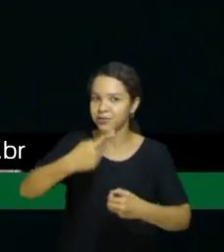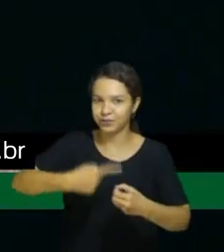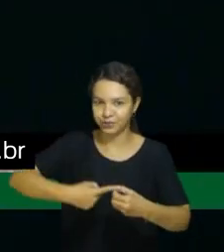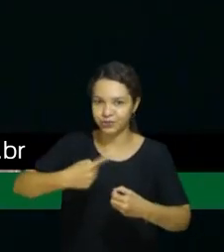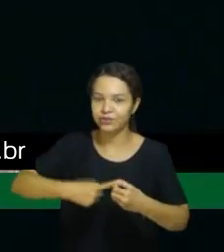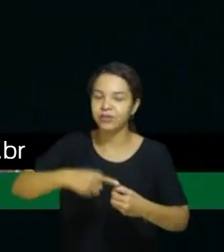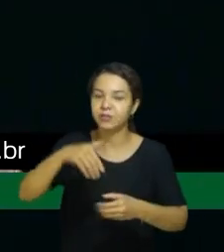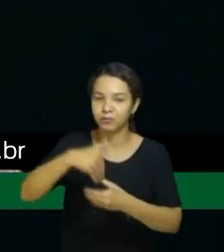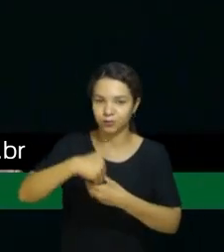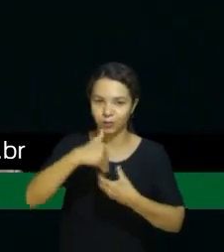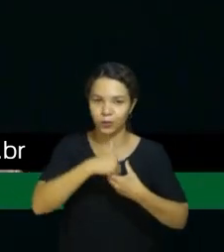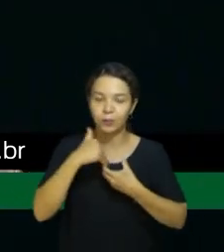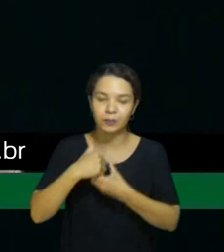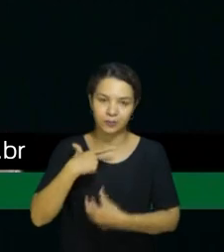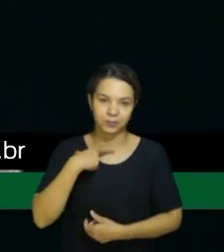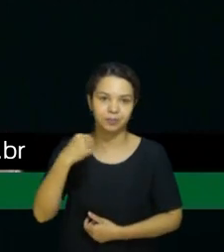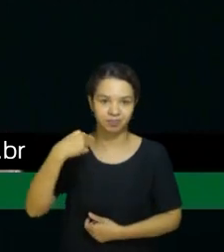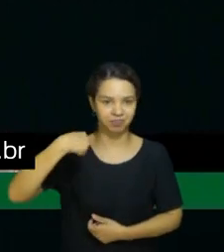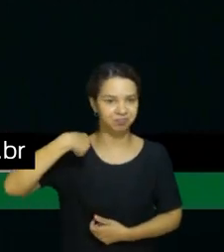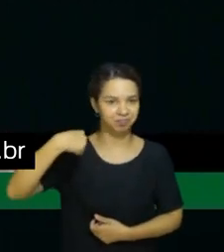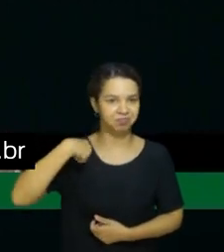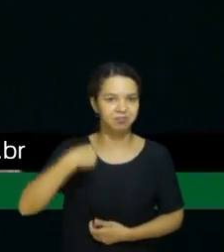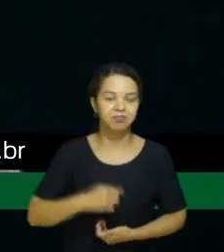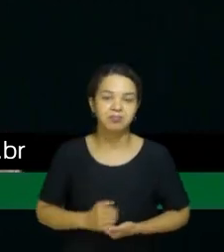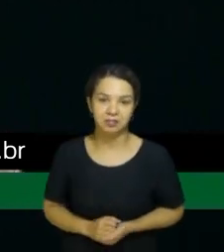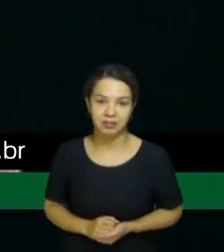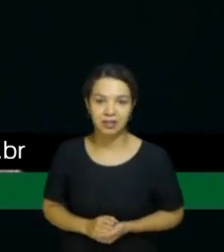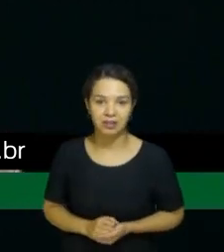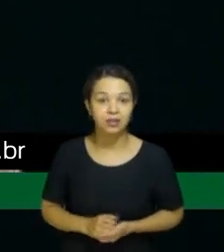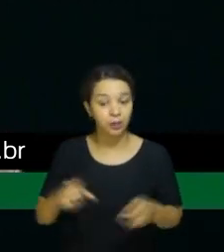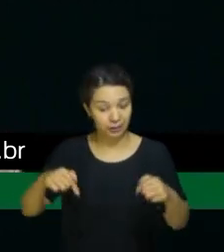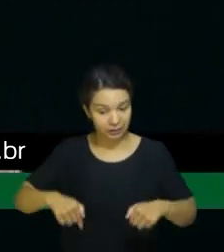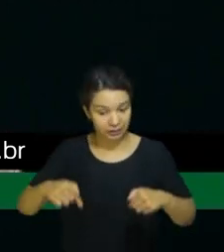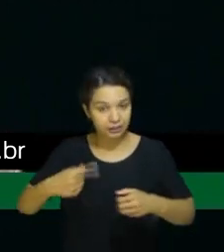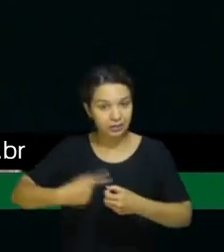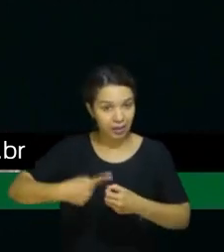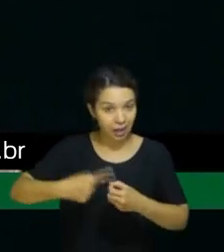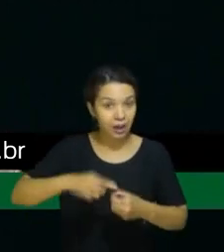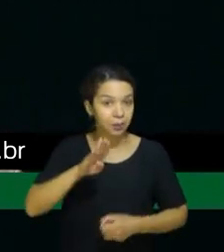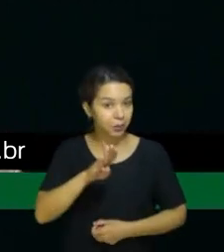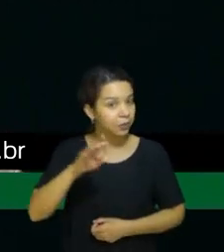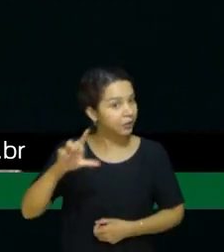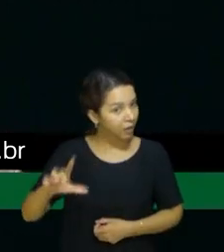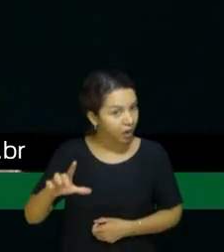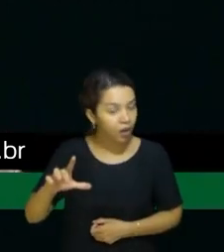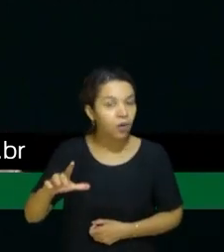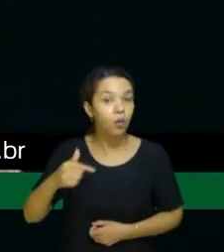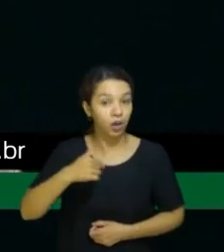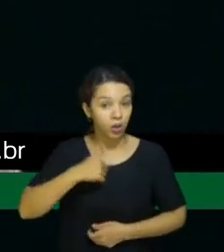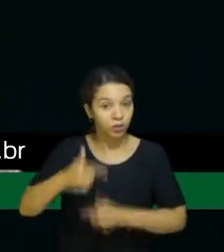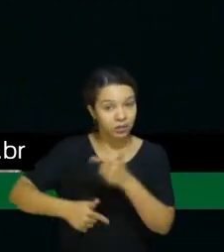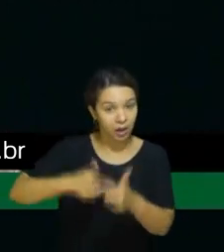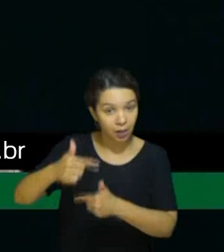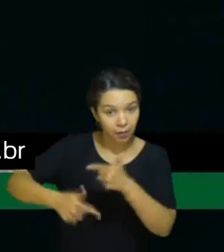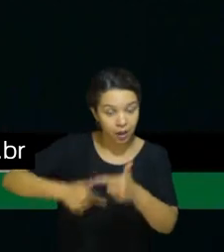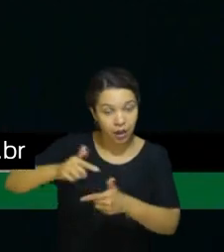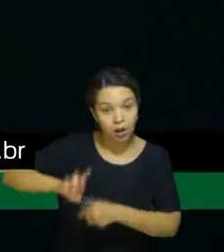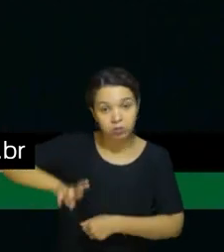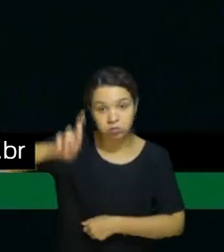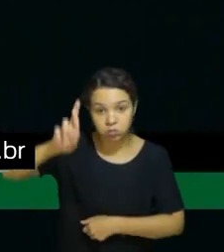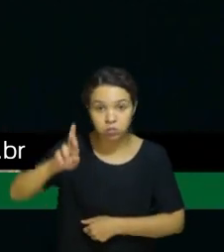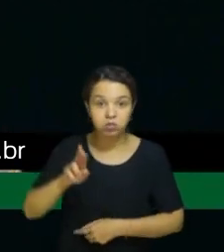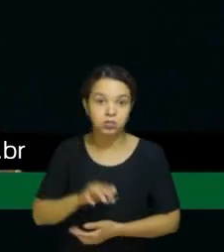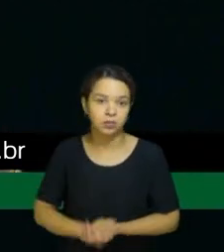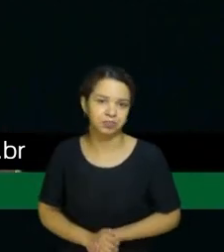delegado aqui na nossa cidade de Blumenau em toda a região eu trabalhei chefiando equipe de investigação de homicídios